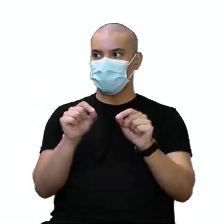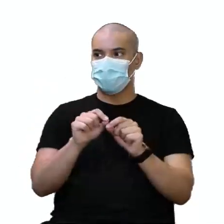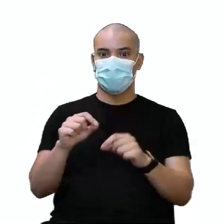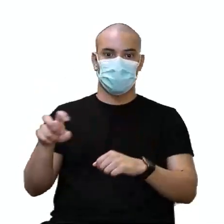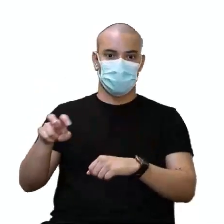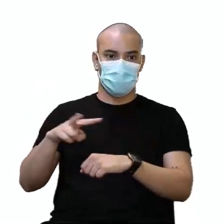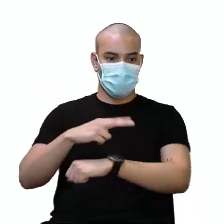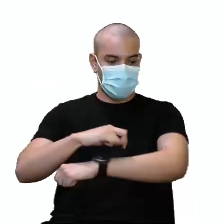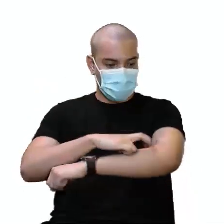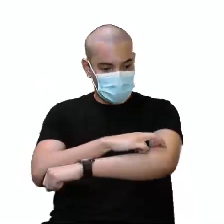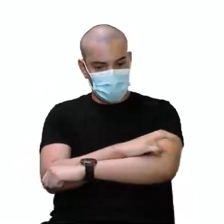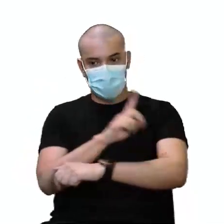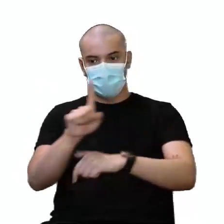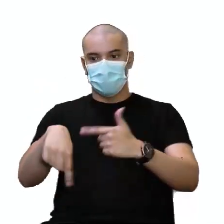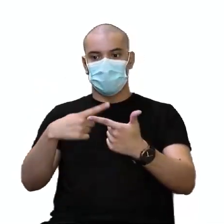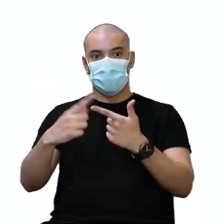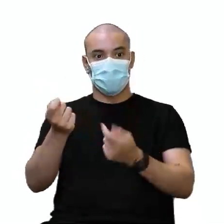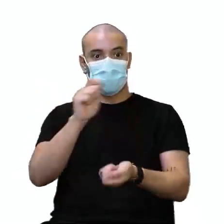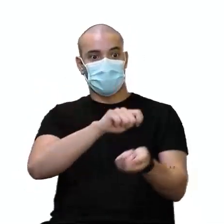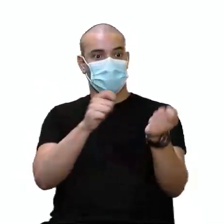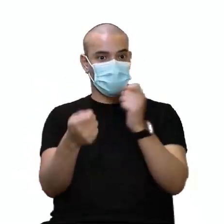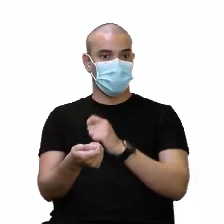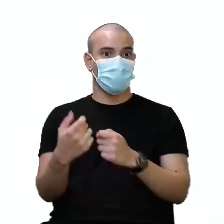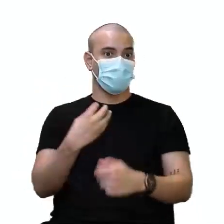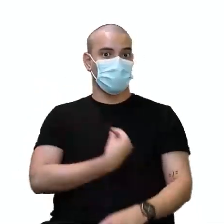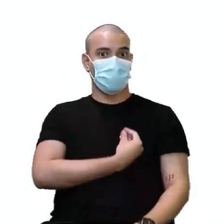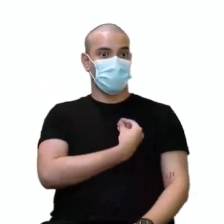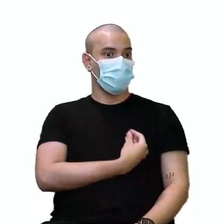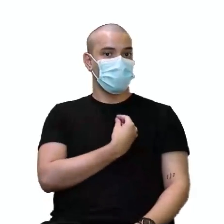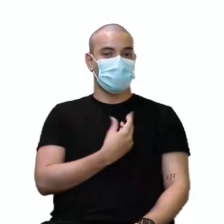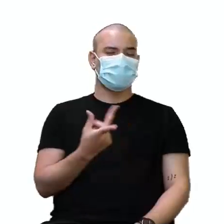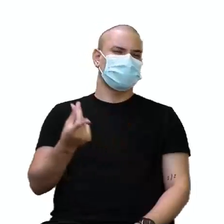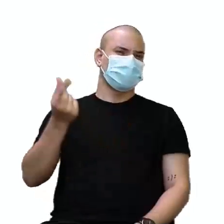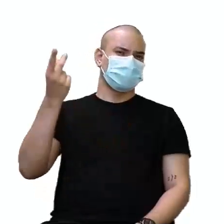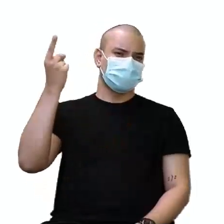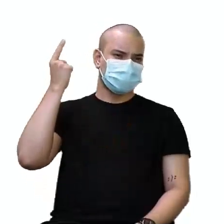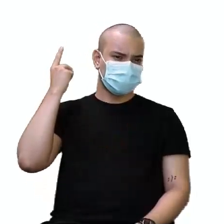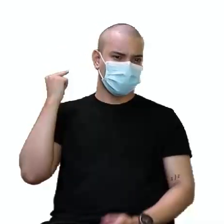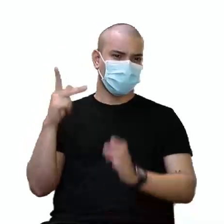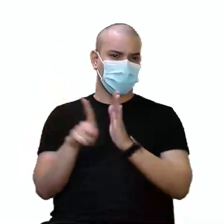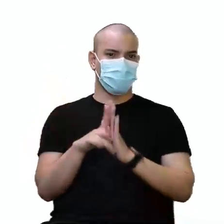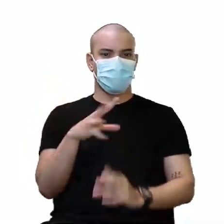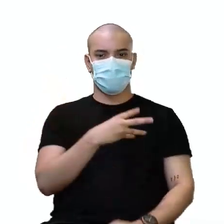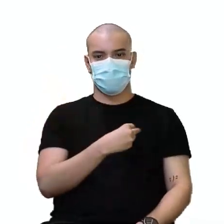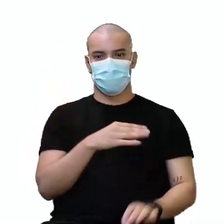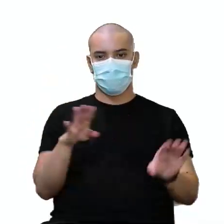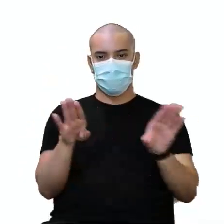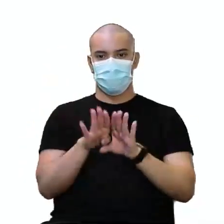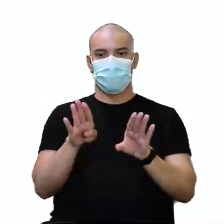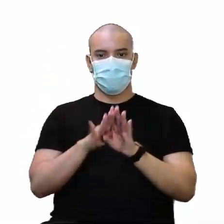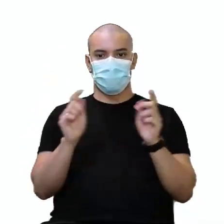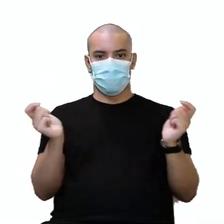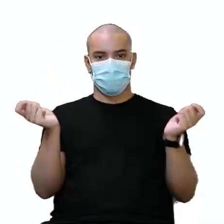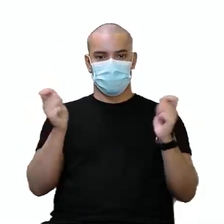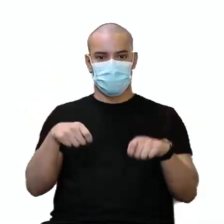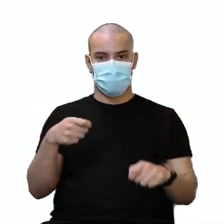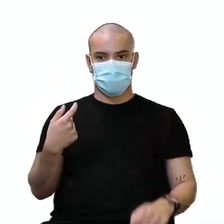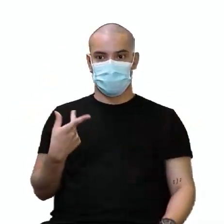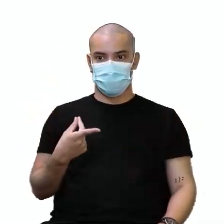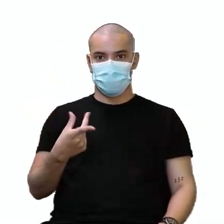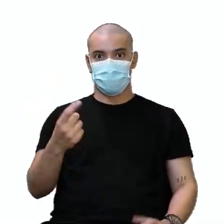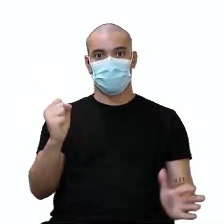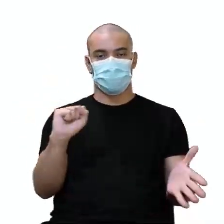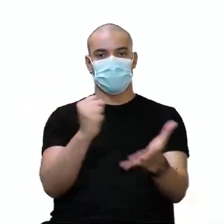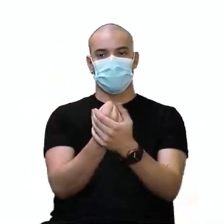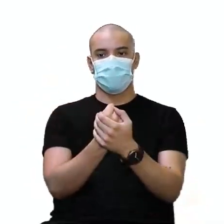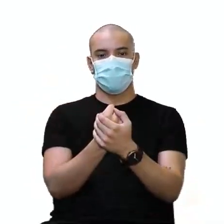que perderam essa dependência e evoluíram ao grupo de seres considerados ancestrais dos mamíferos e que permaneceram